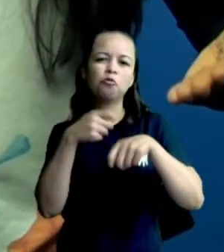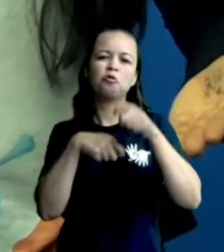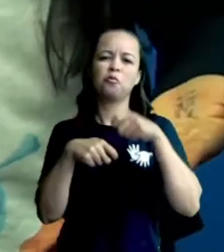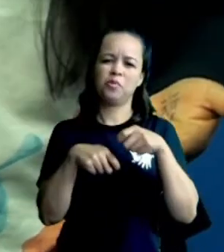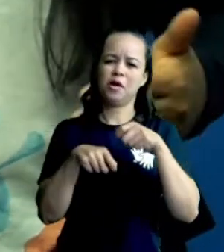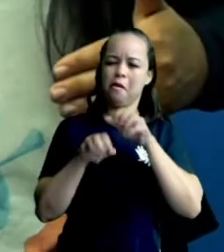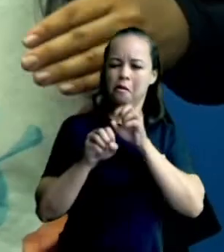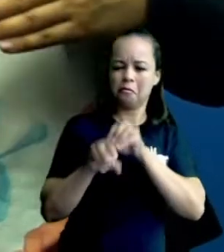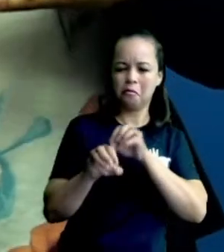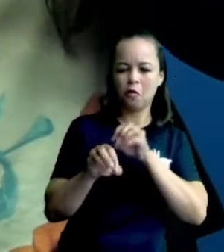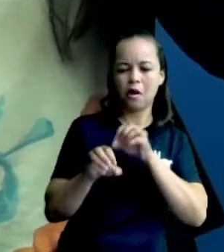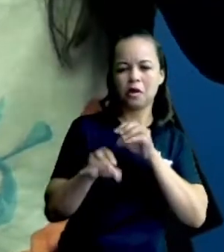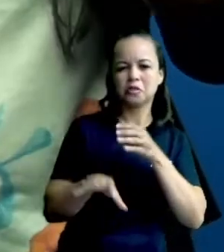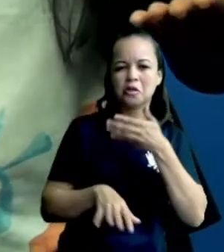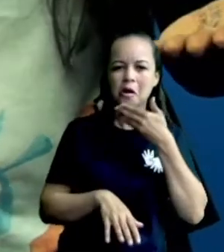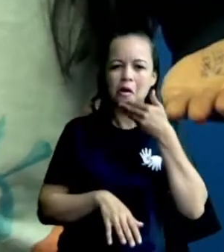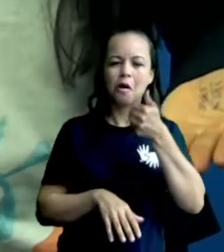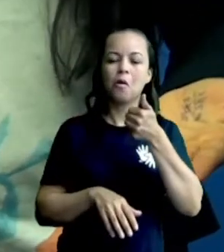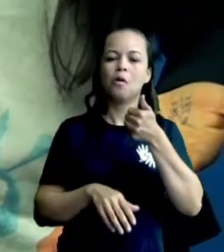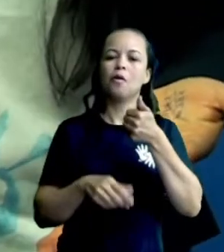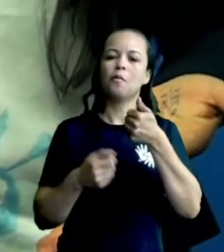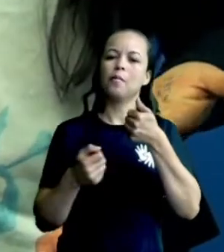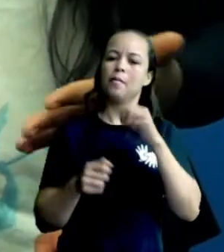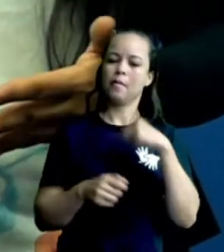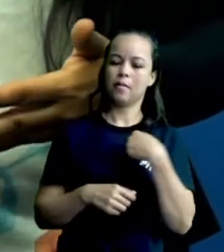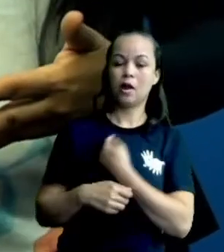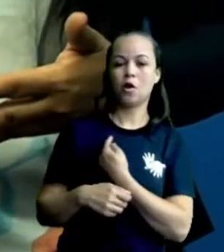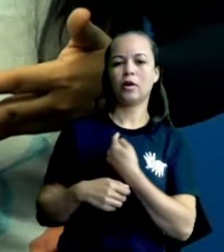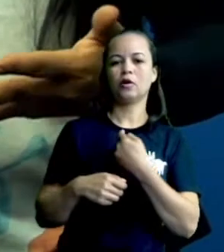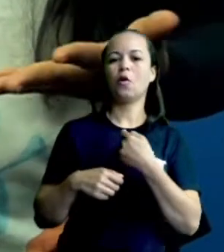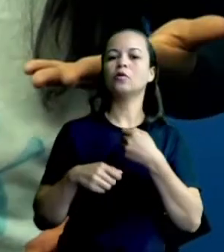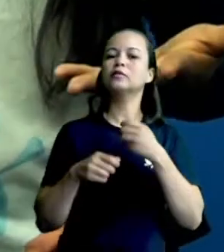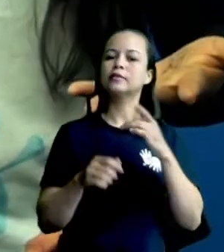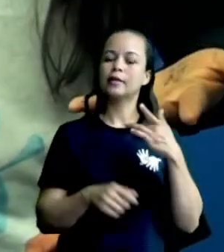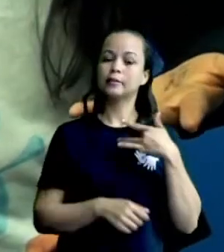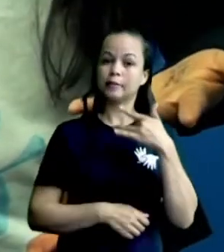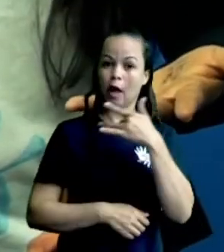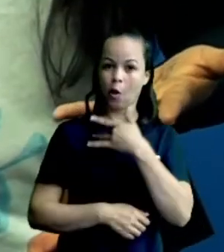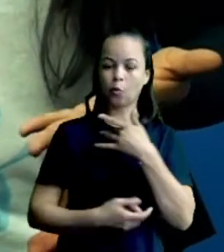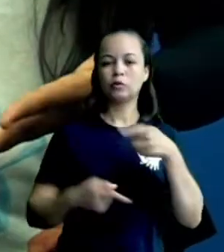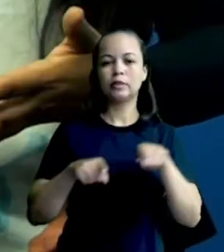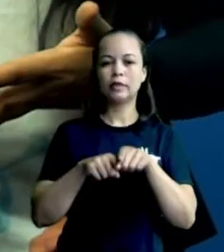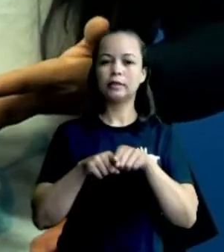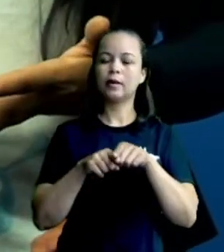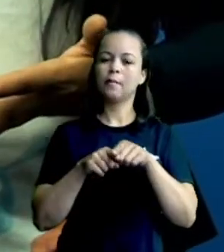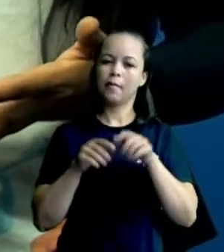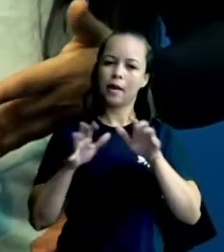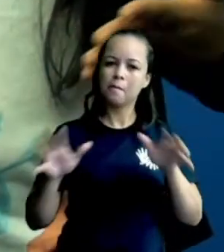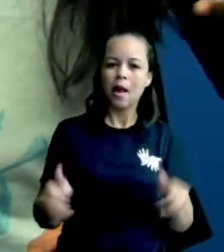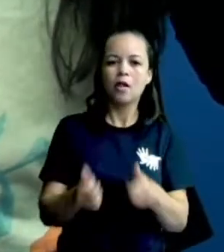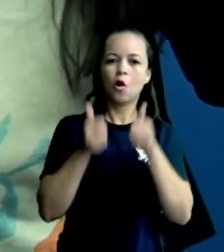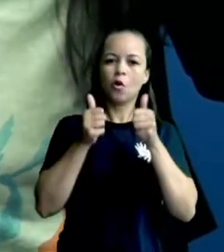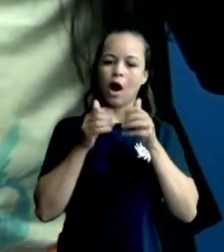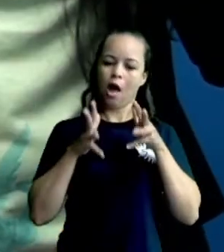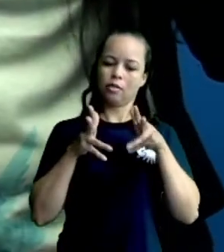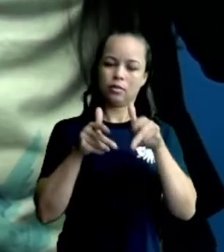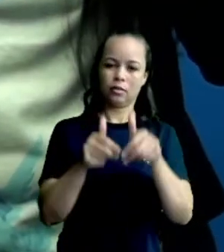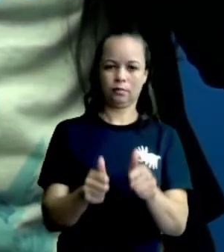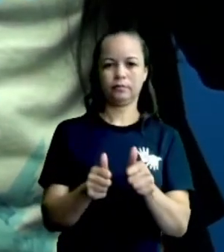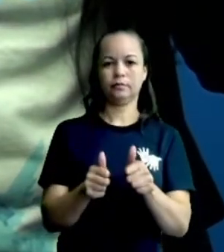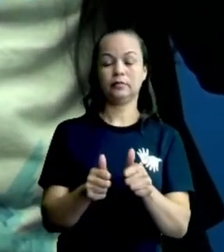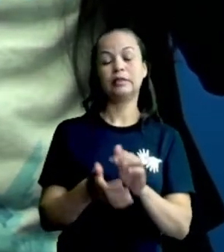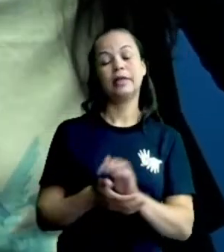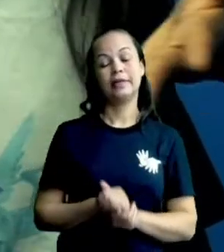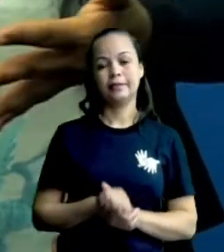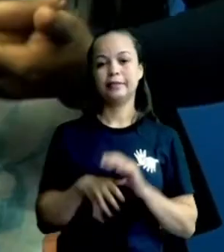nossa educação, melhorar nossa saúde, melhorar em um todo. Então, estamos aqui, a nossa